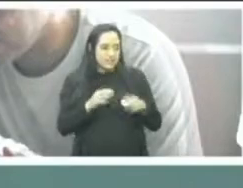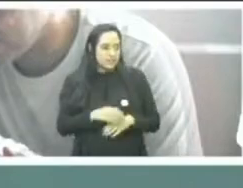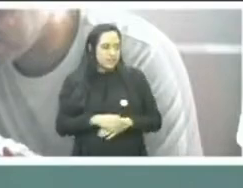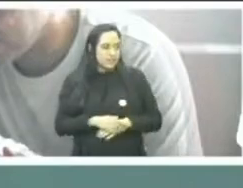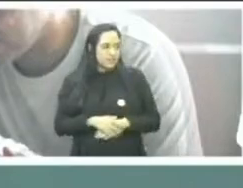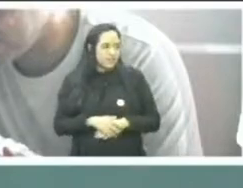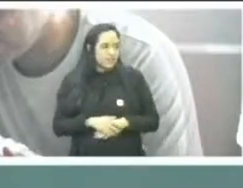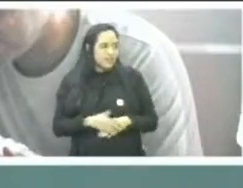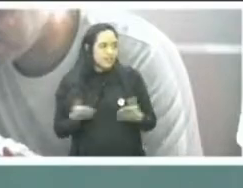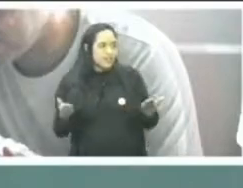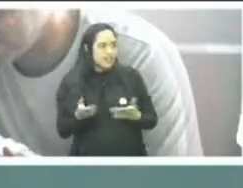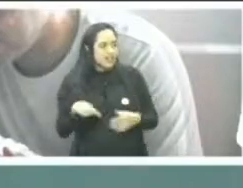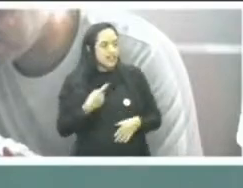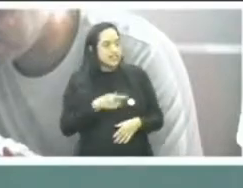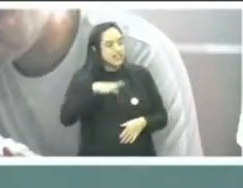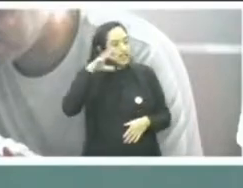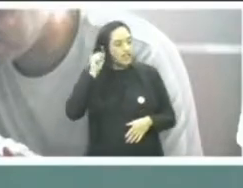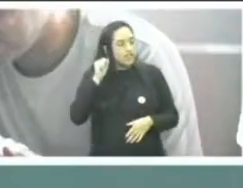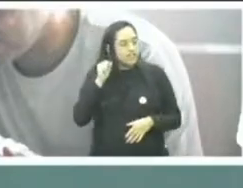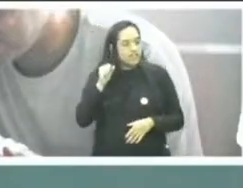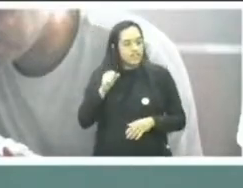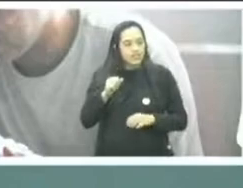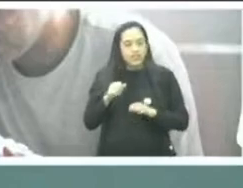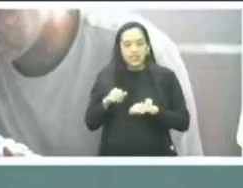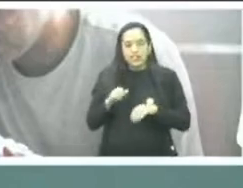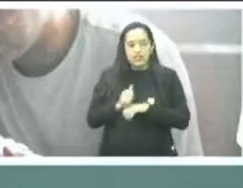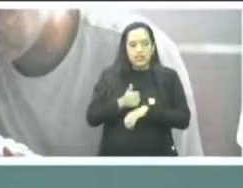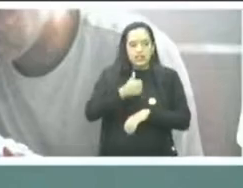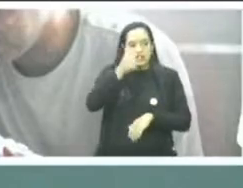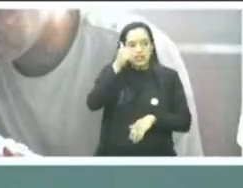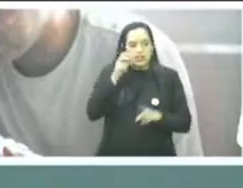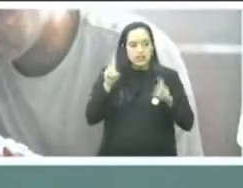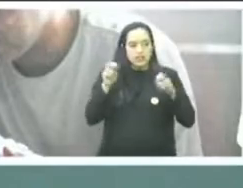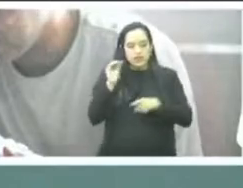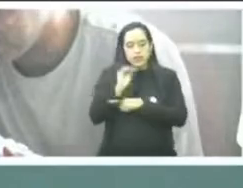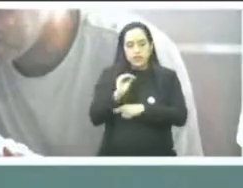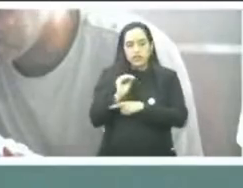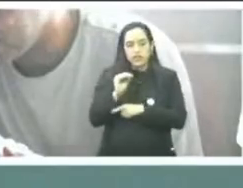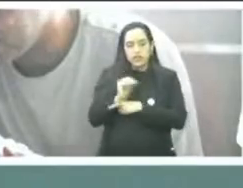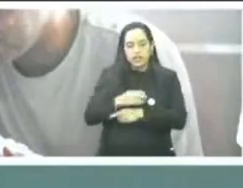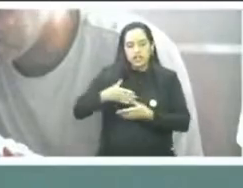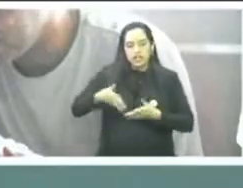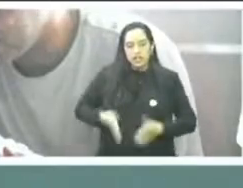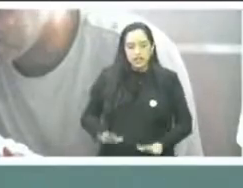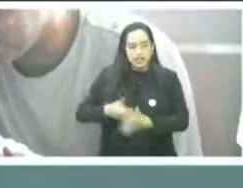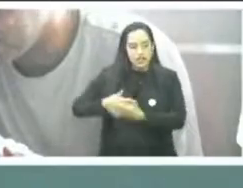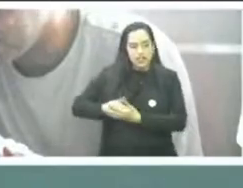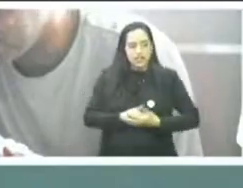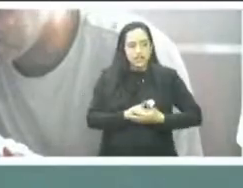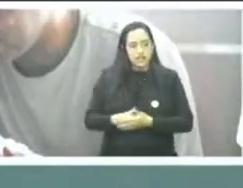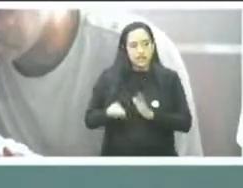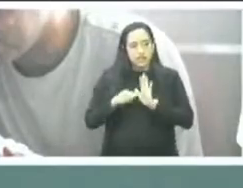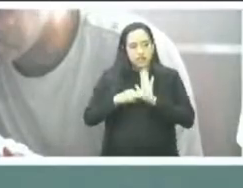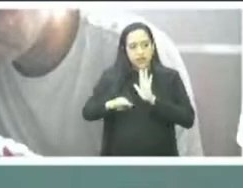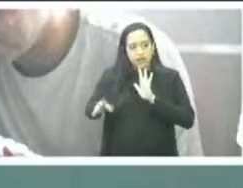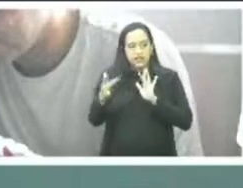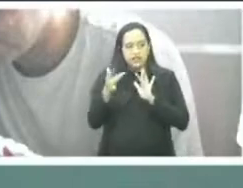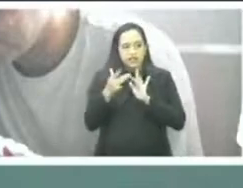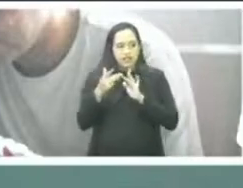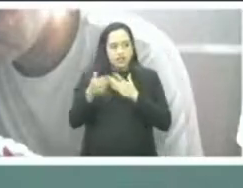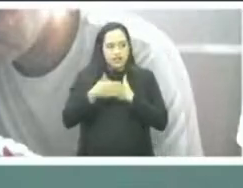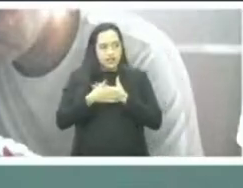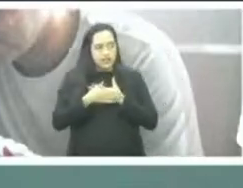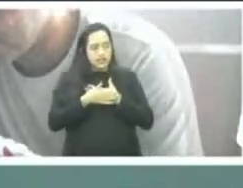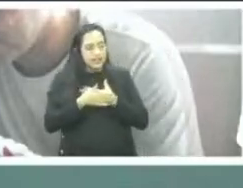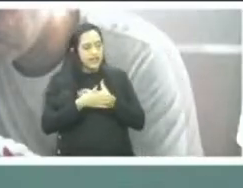E agora nós vamos ouvir um relato profissional sobre cuidado neonatal e método Canguru. Nós convidamos a senhora